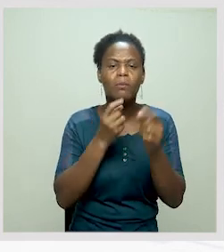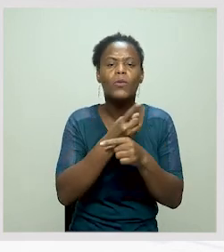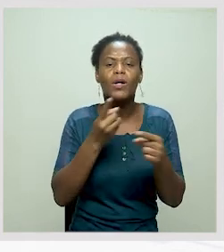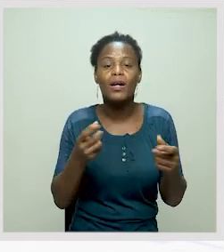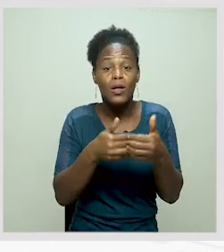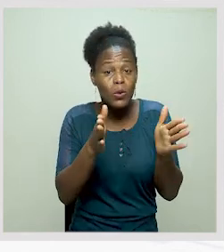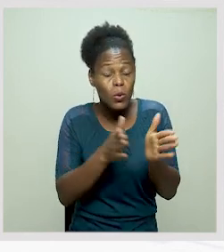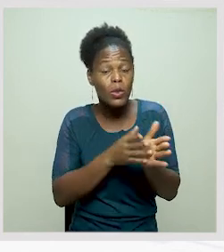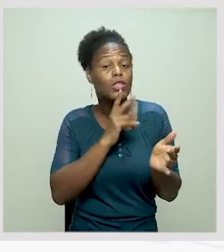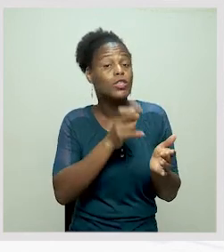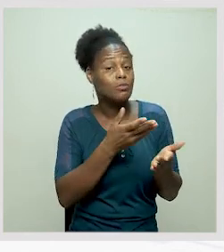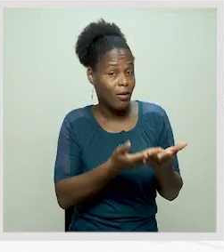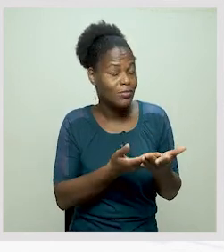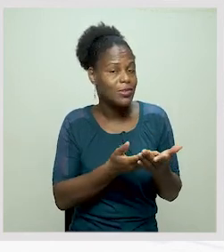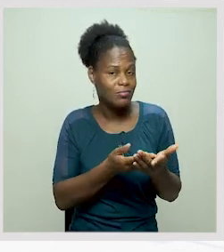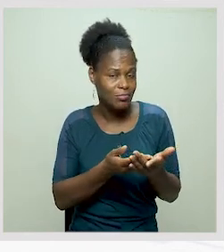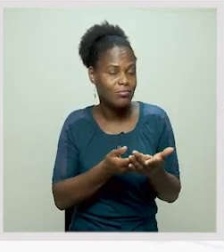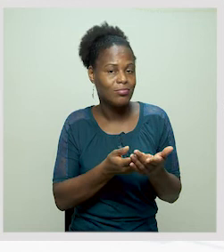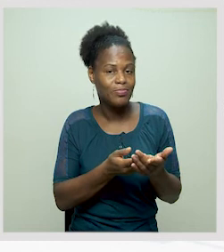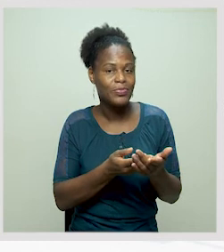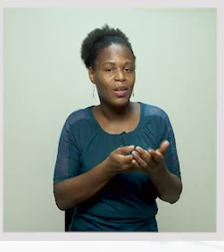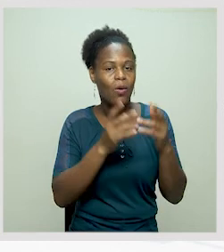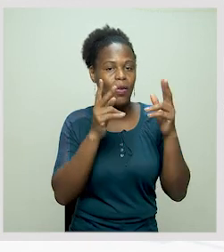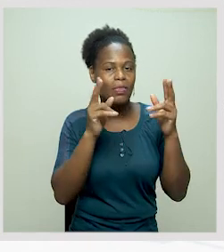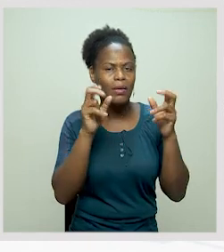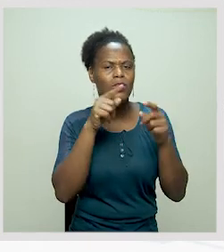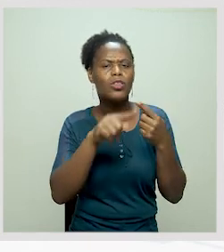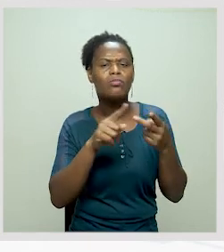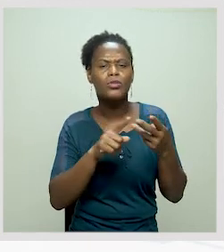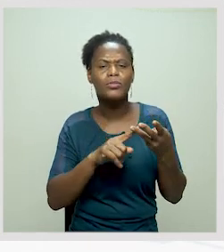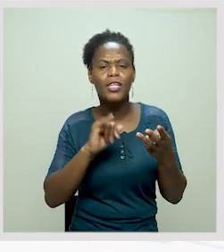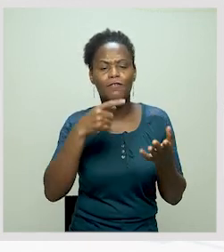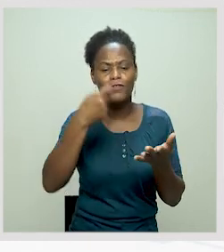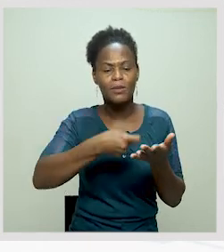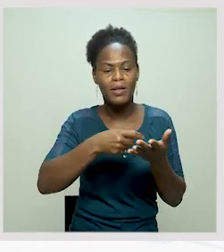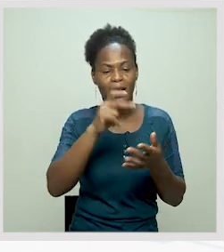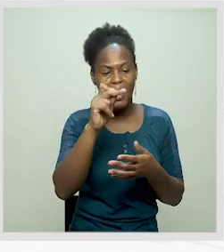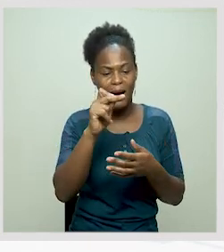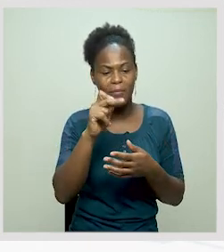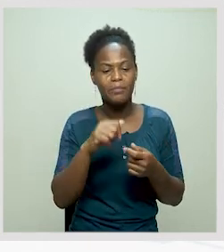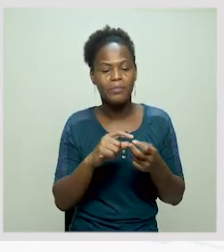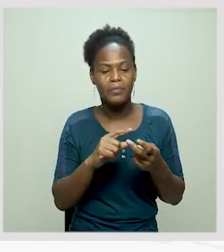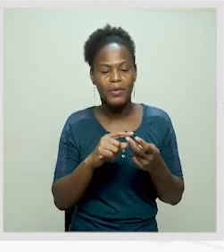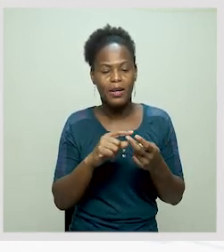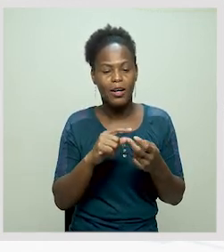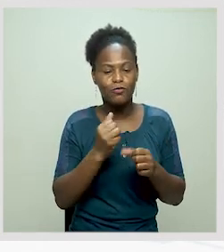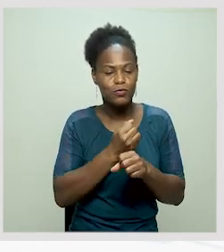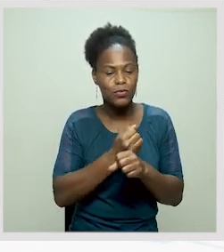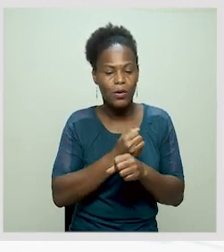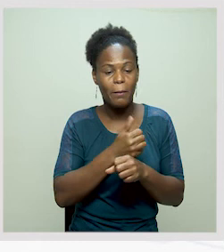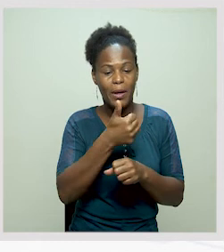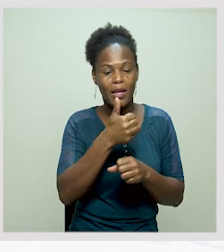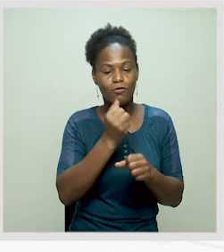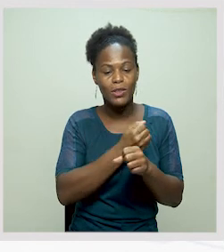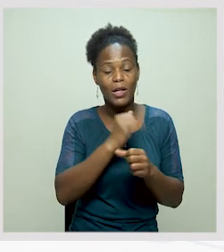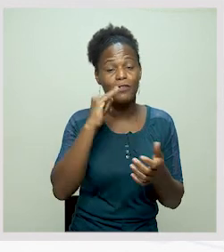justificando todas as respostas. O tipo de investimento em A, B, a função do investimento e